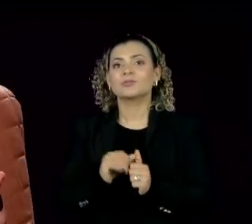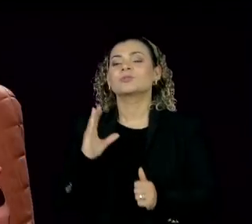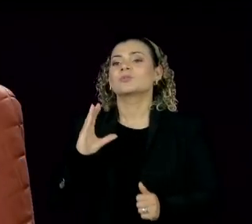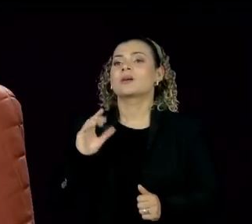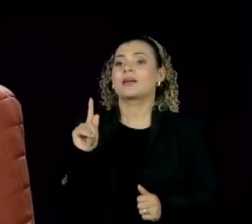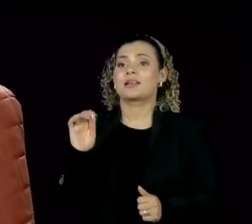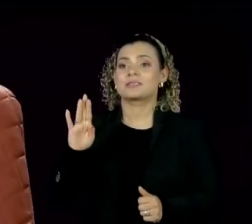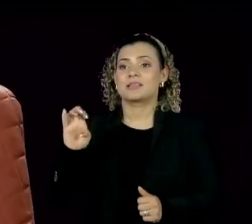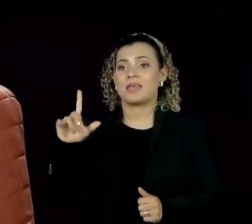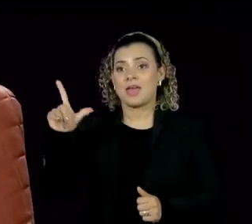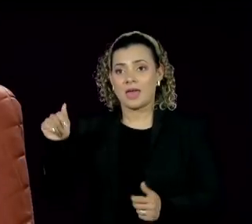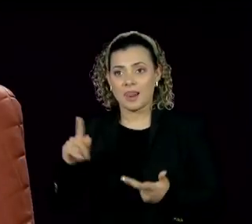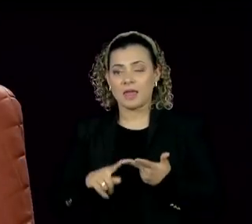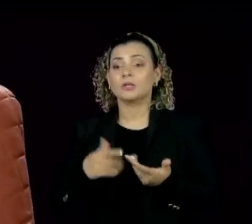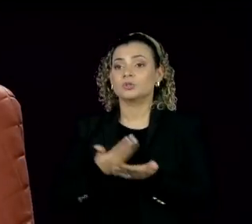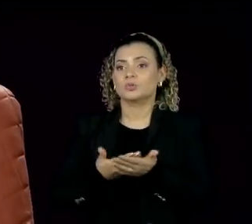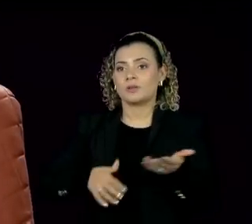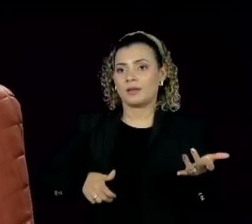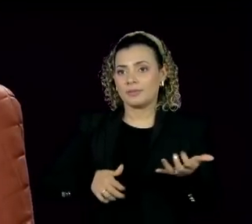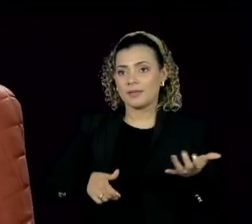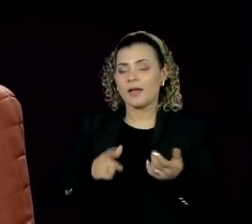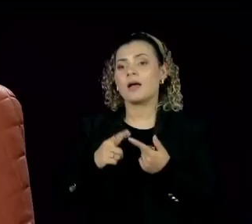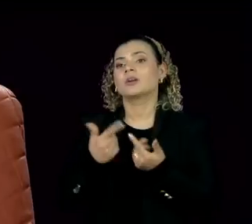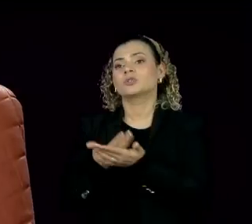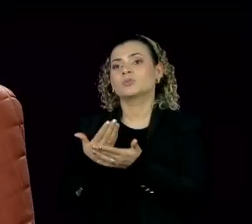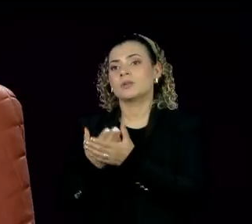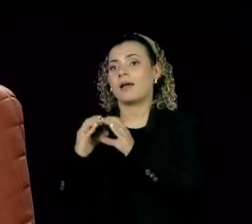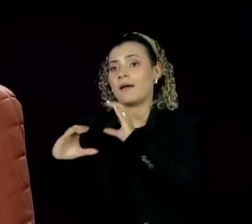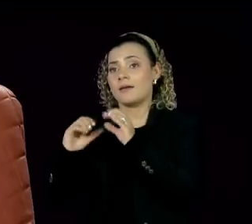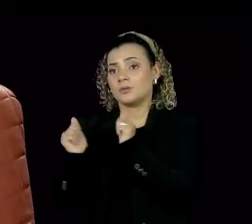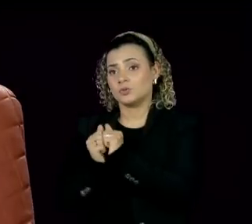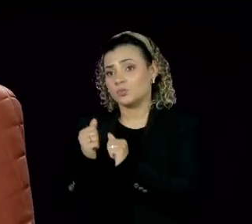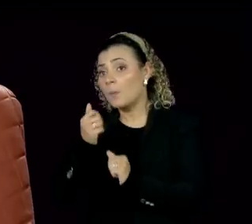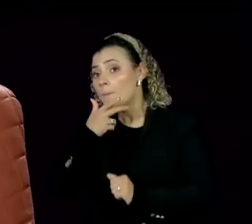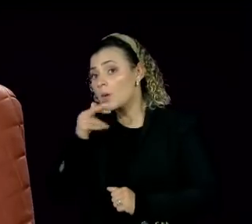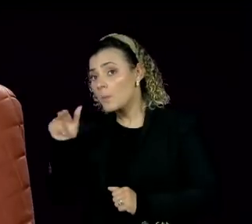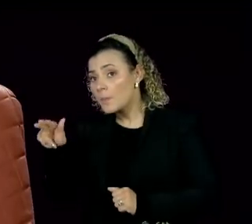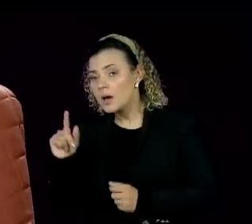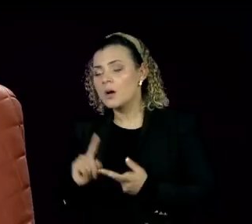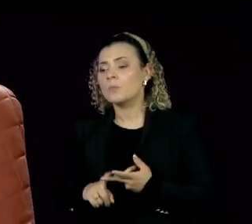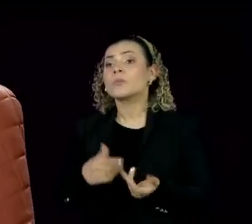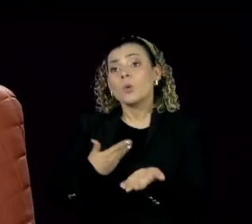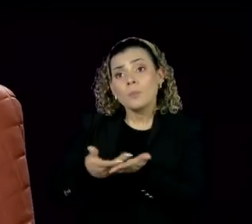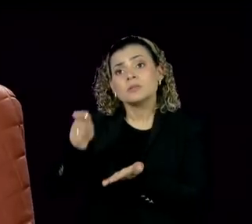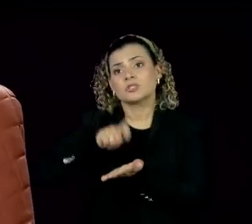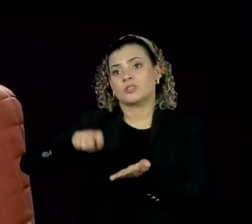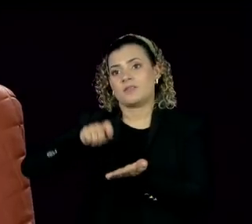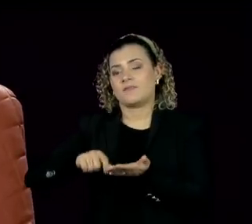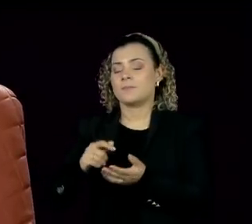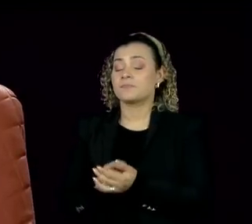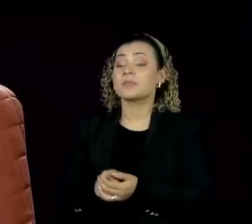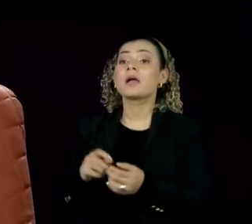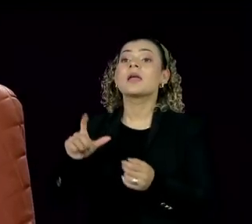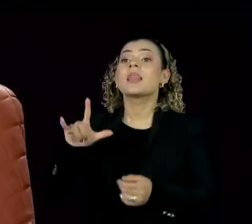comecei a estudar guitarra, estudar canto com meu irmão e comecei a escrever. E um dia o